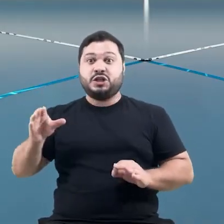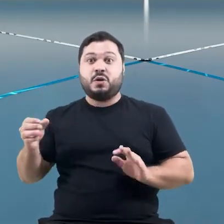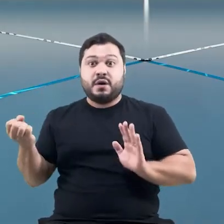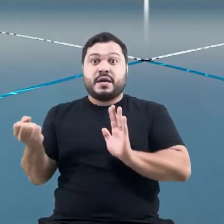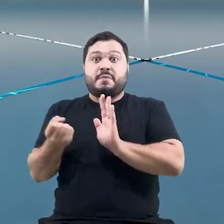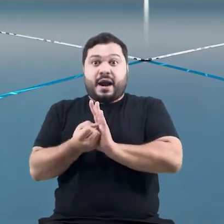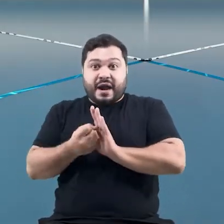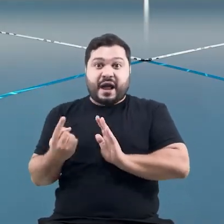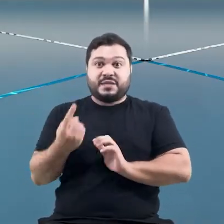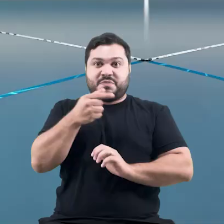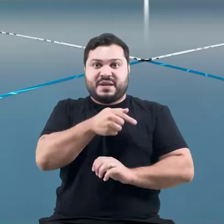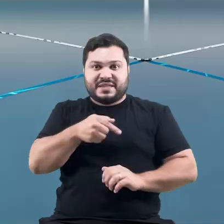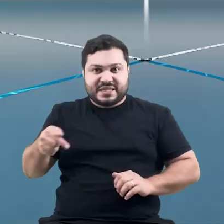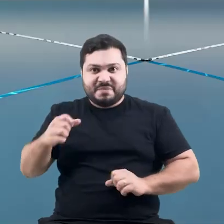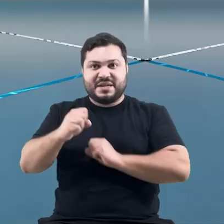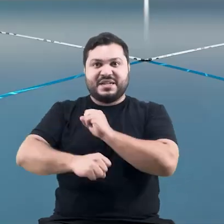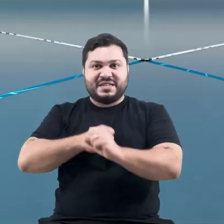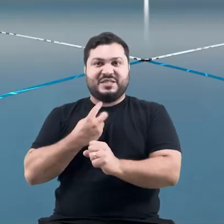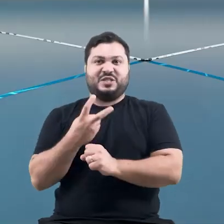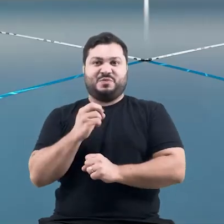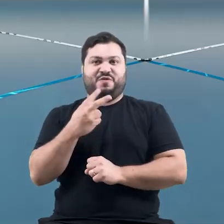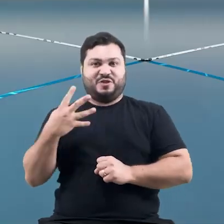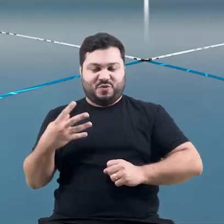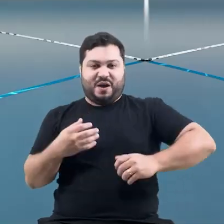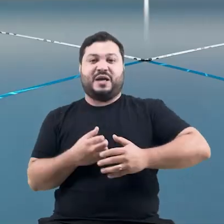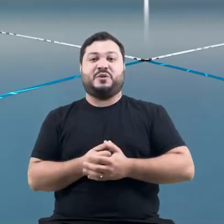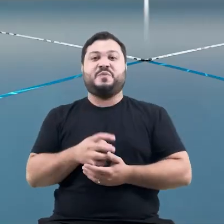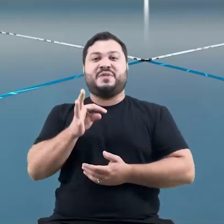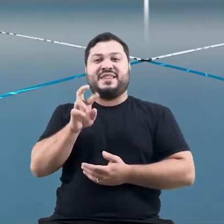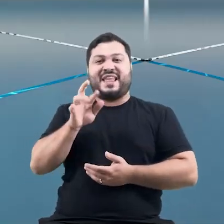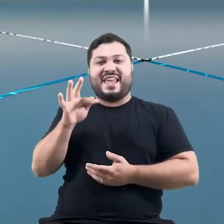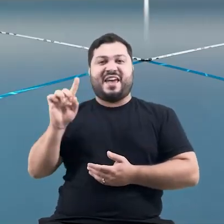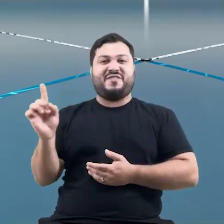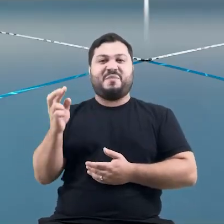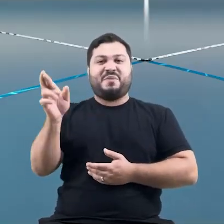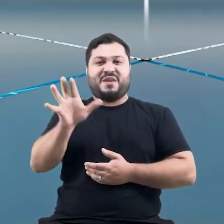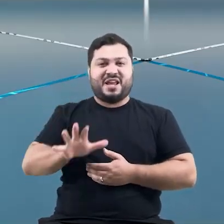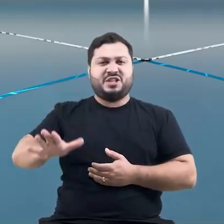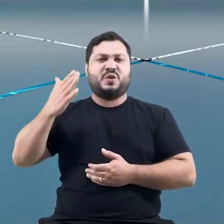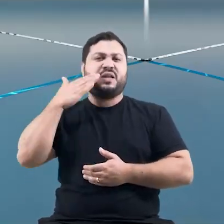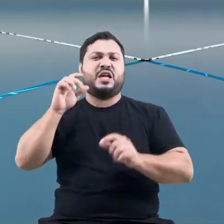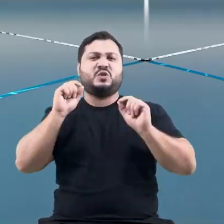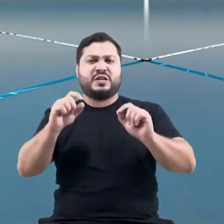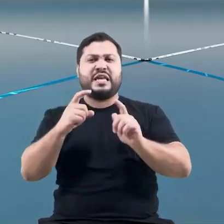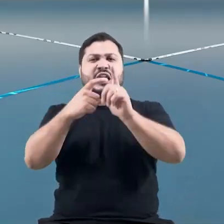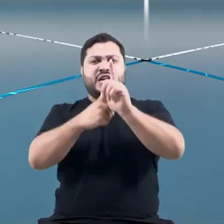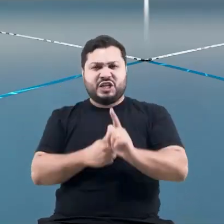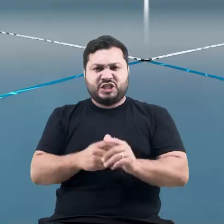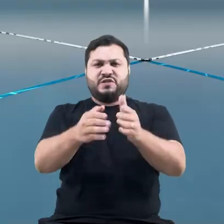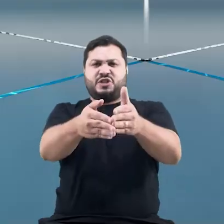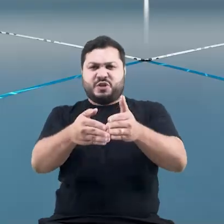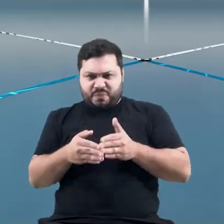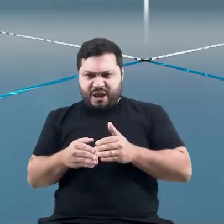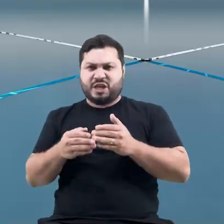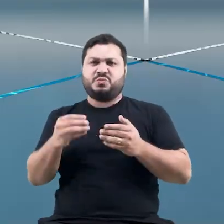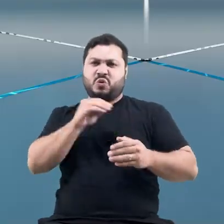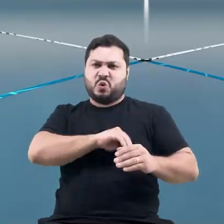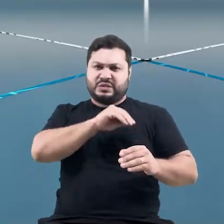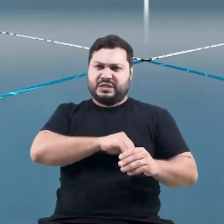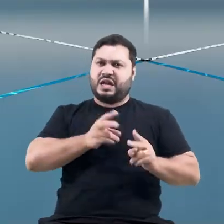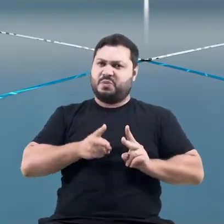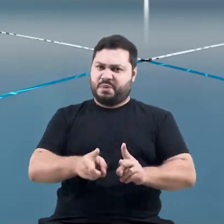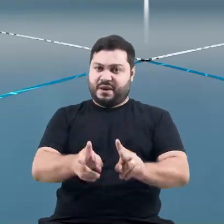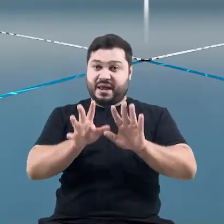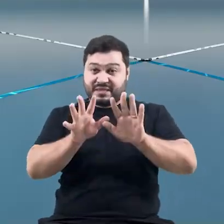Região que marcaram as primeiras semanas de 2024. TRF da Primeira Região entende que dívida de empréstimo